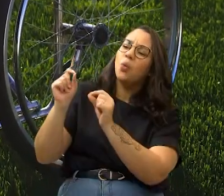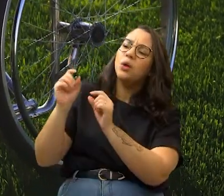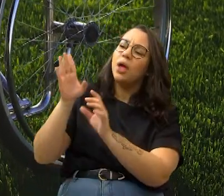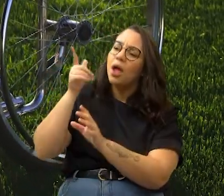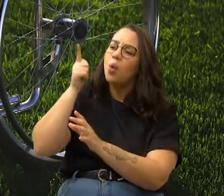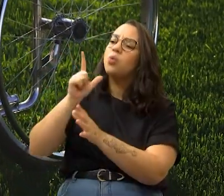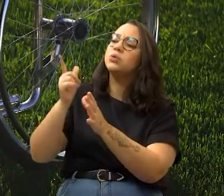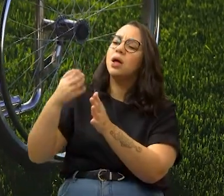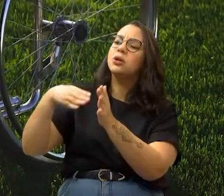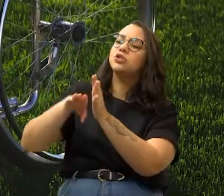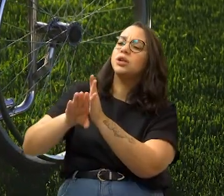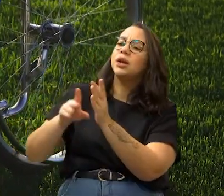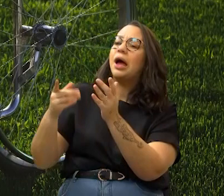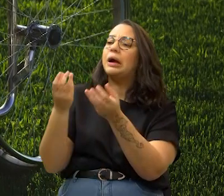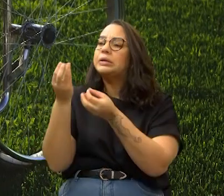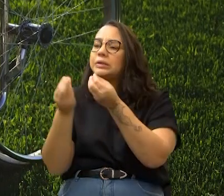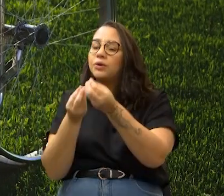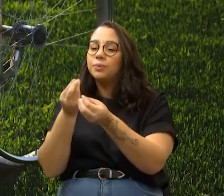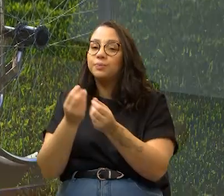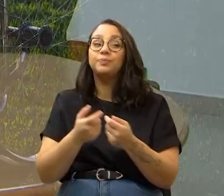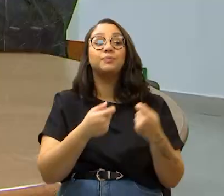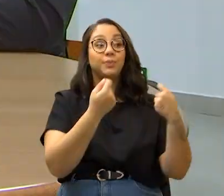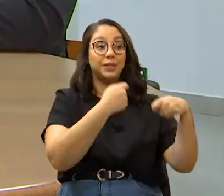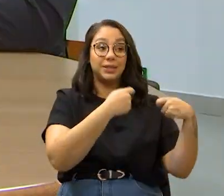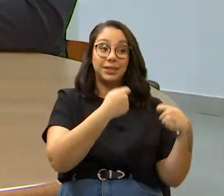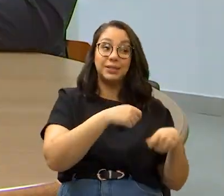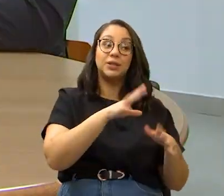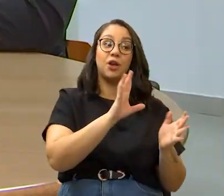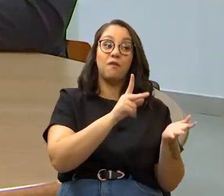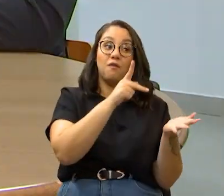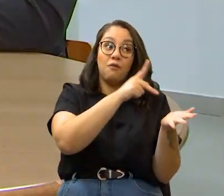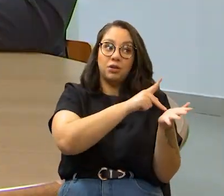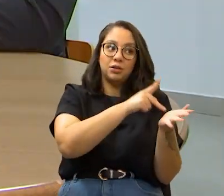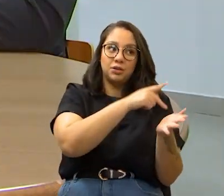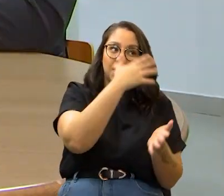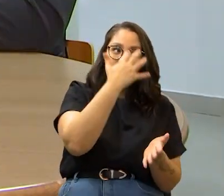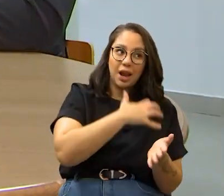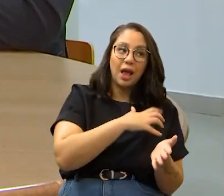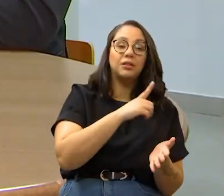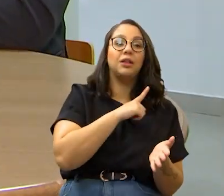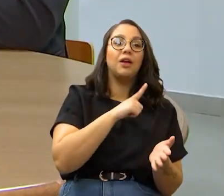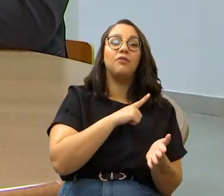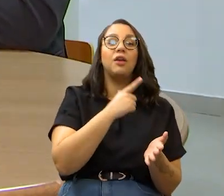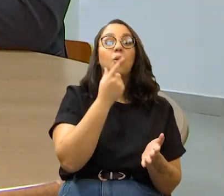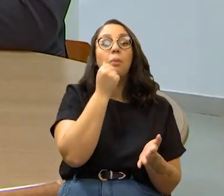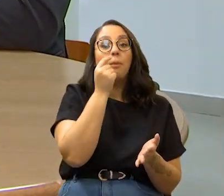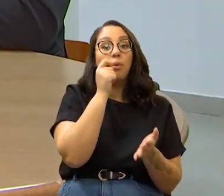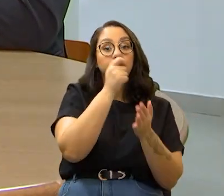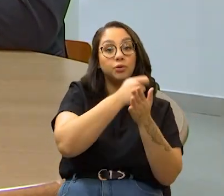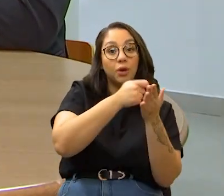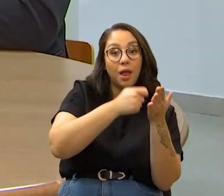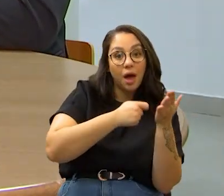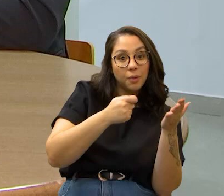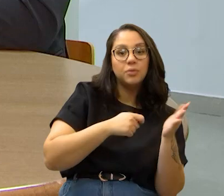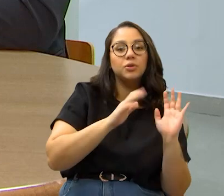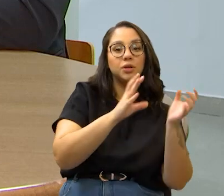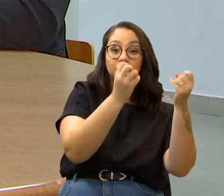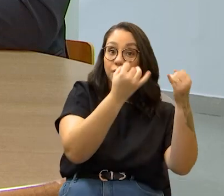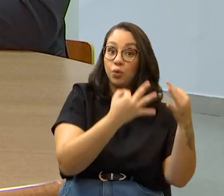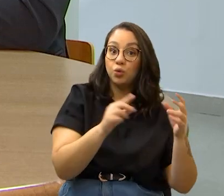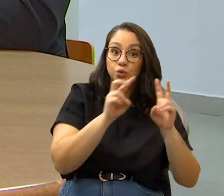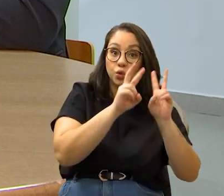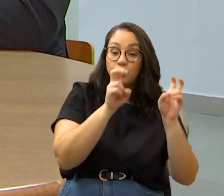até onde ele consegue chegar. E para isso tem que ter muita sinceridade entre o casal. A gente já fez até uma ponta do lápis sobre isso, de